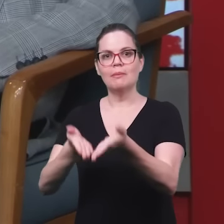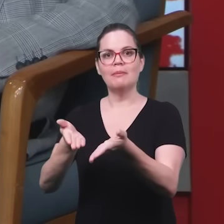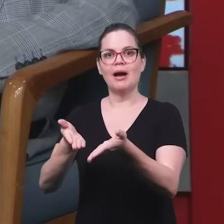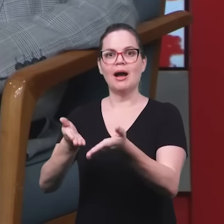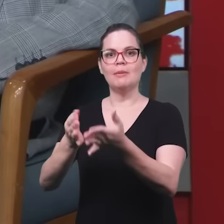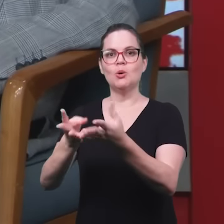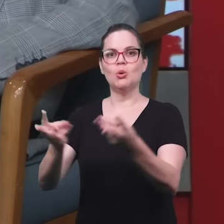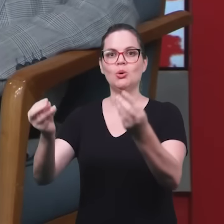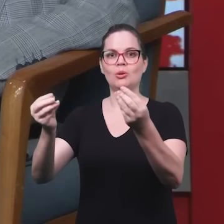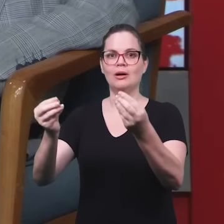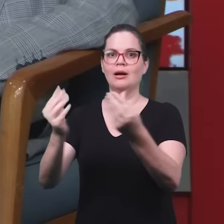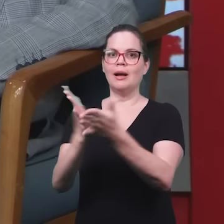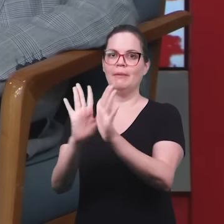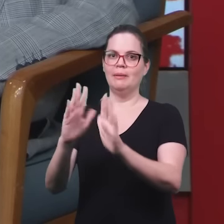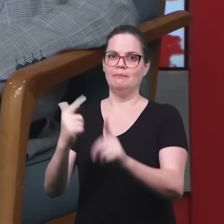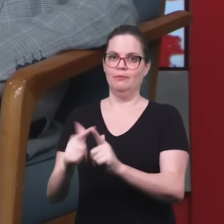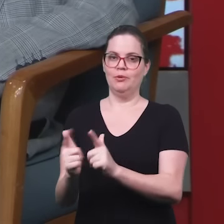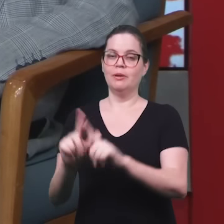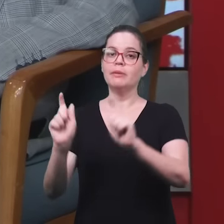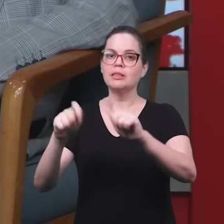tratamento da igreja.